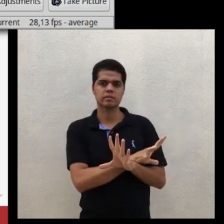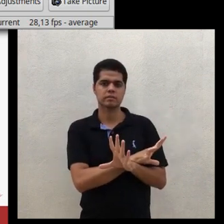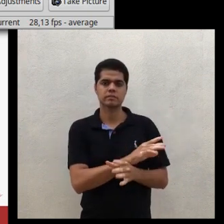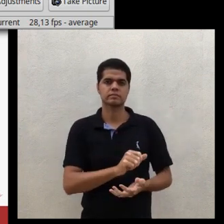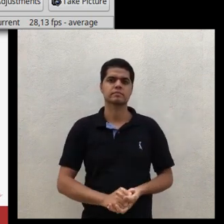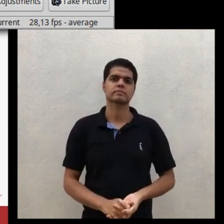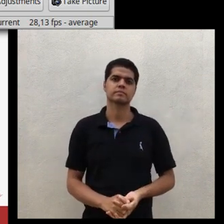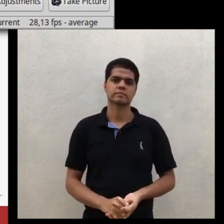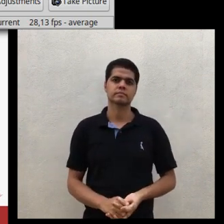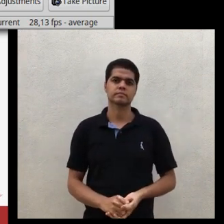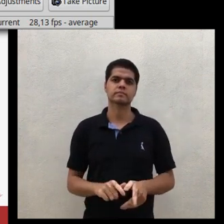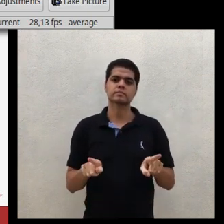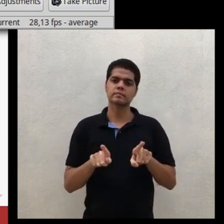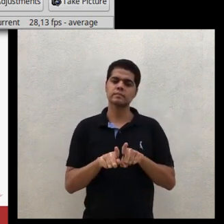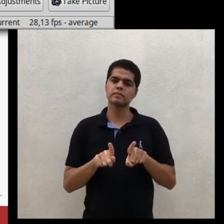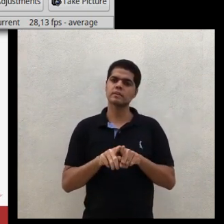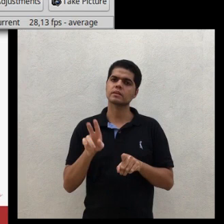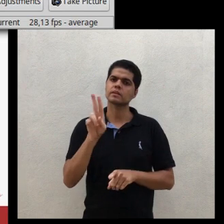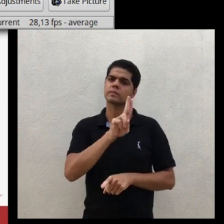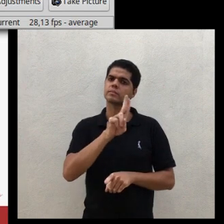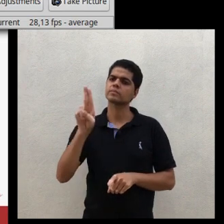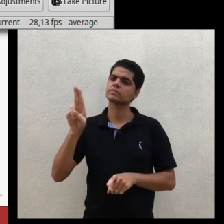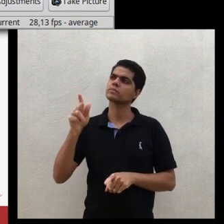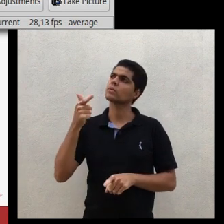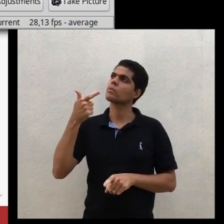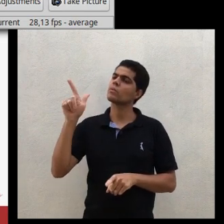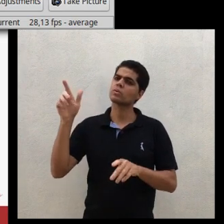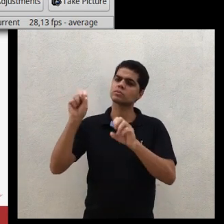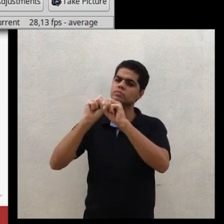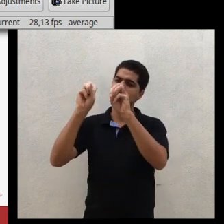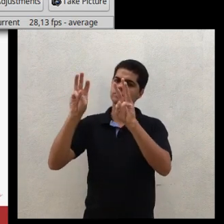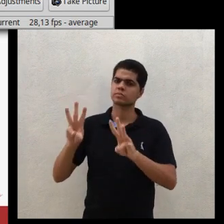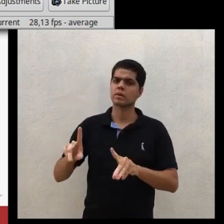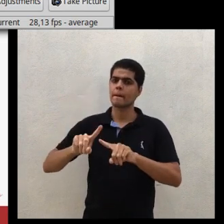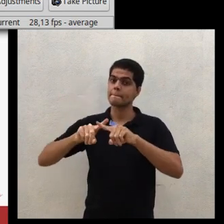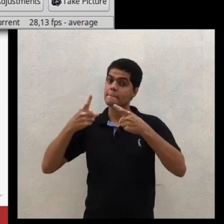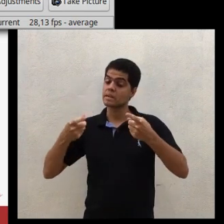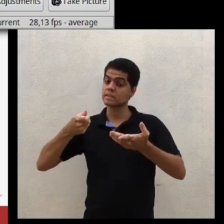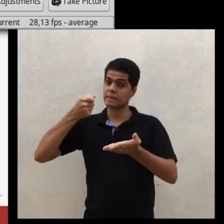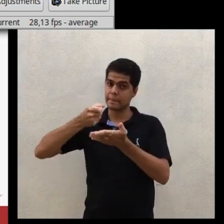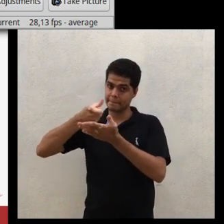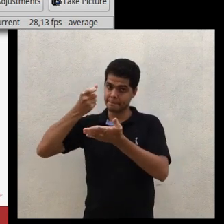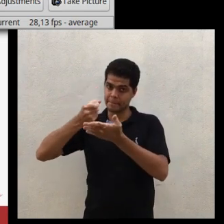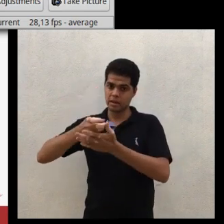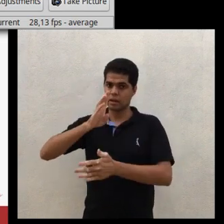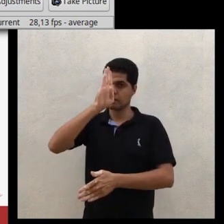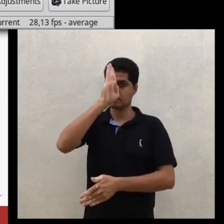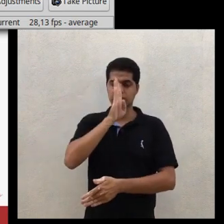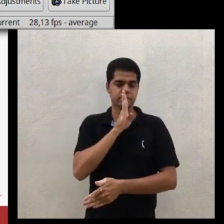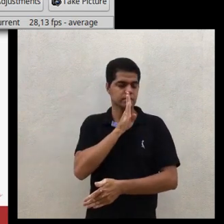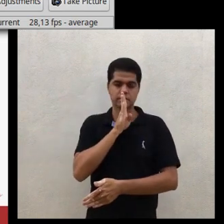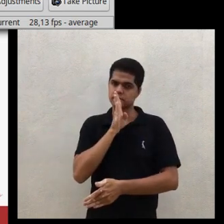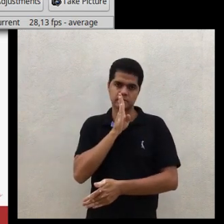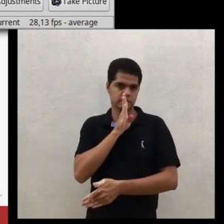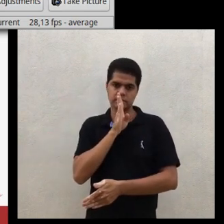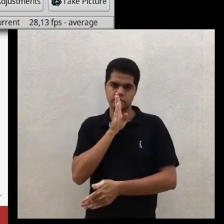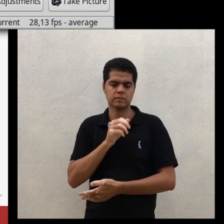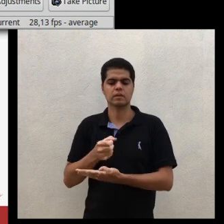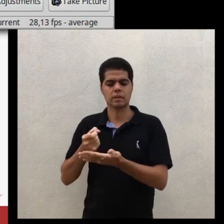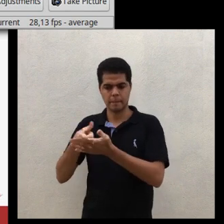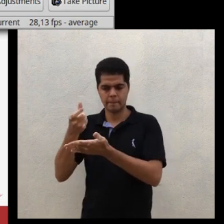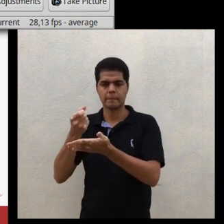No Fuzzytech, né? Que é um outro software, só que os dois são pagos. Tá? Isso aqui é o Fuzzytech, isso aqui é o Fuzzytech e